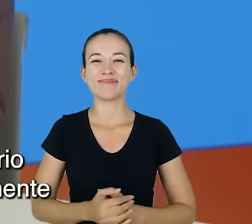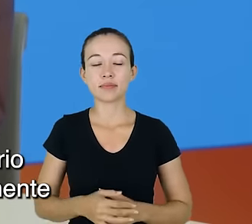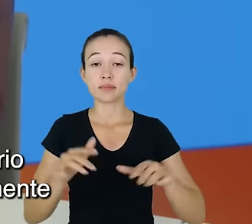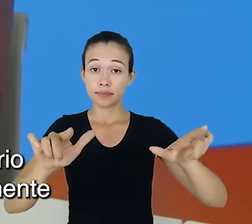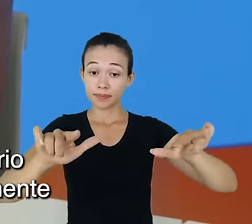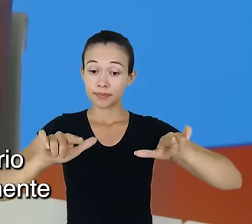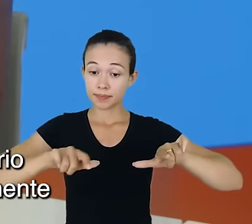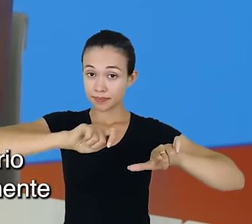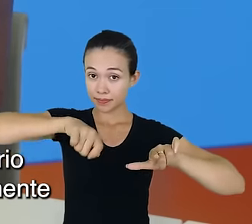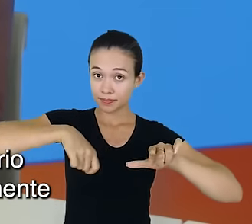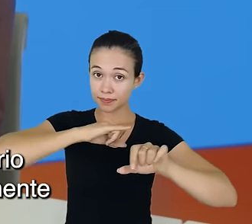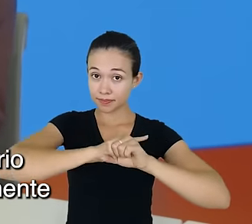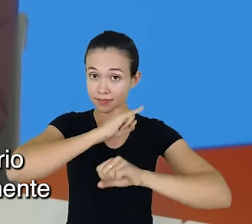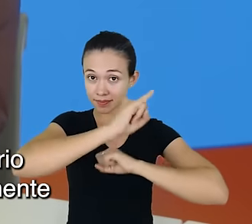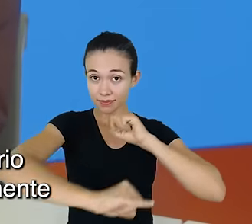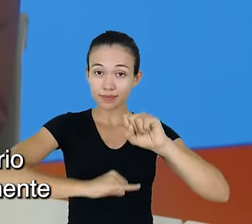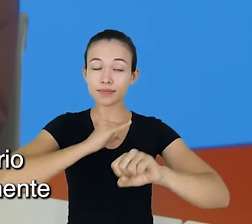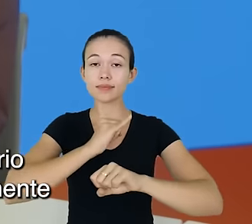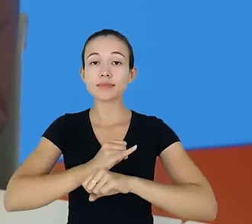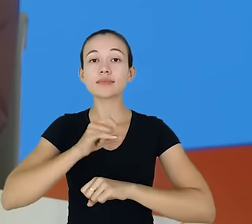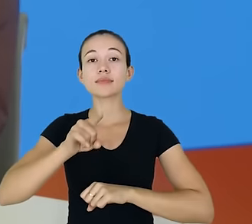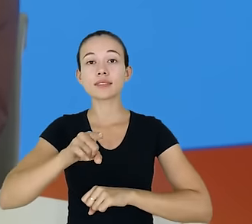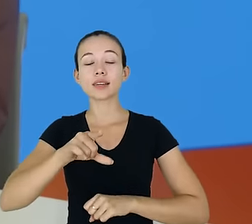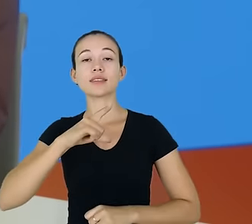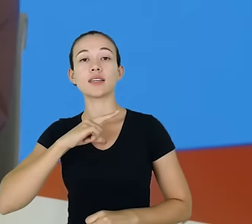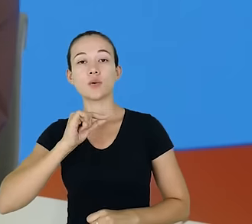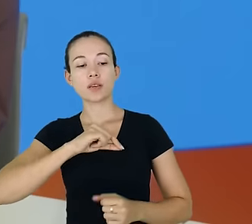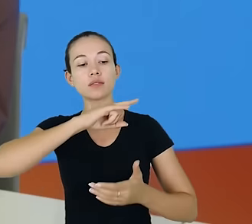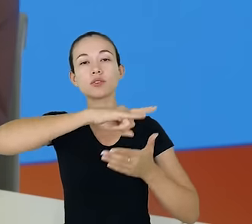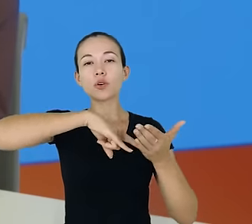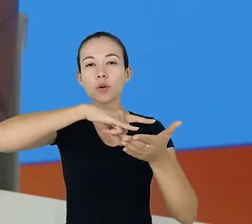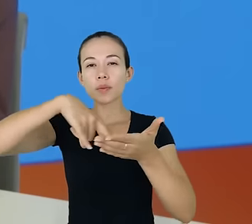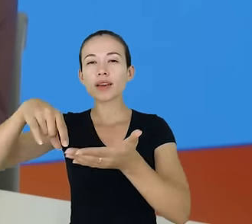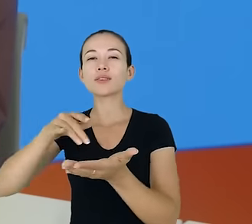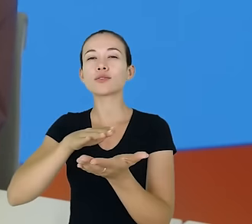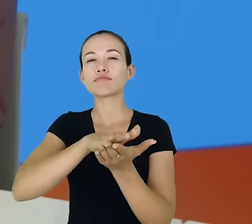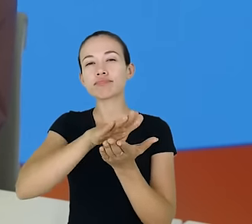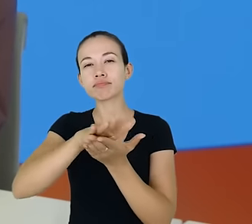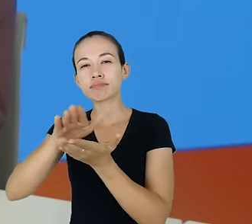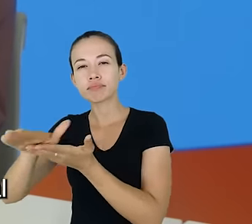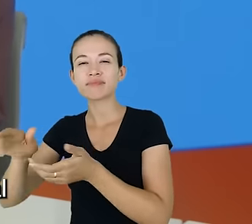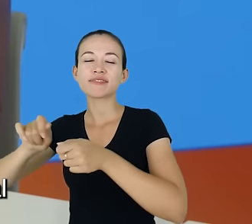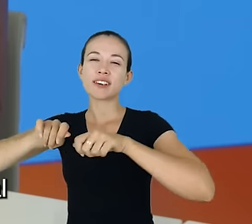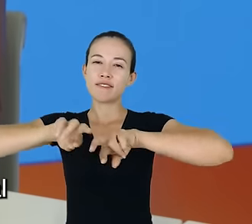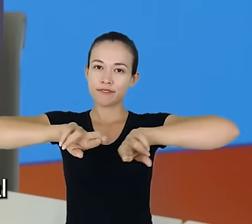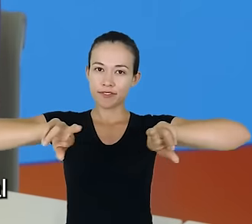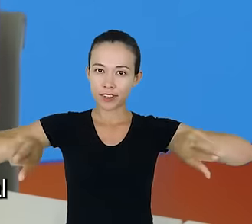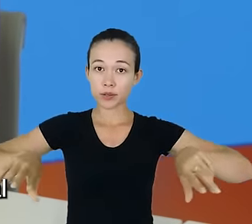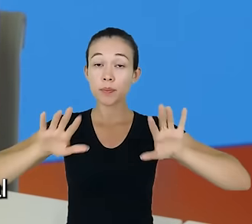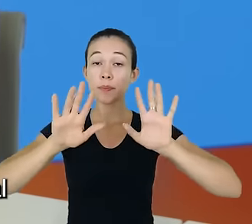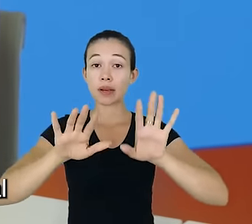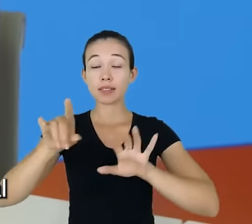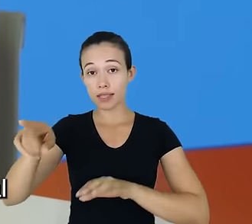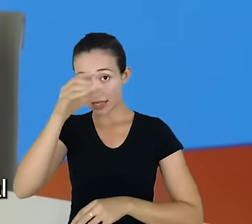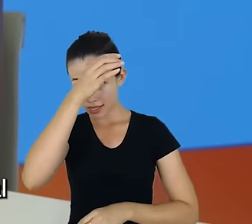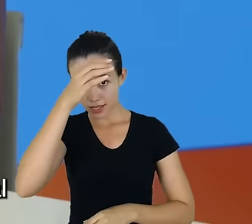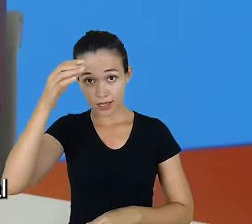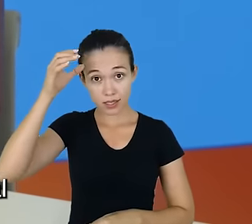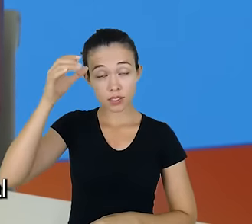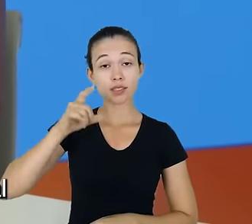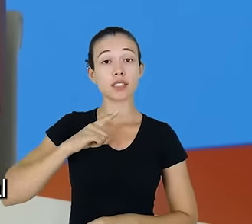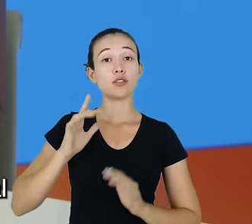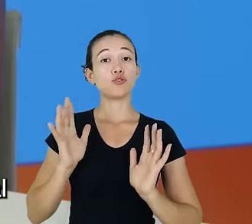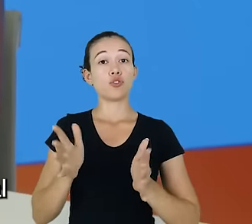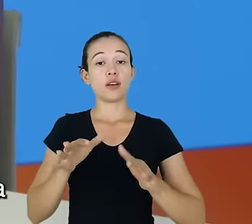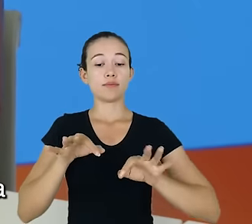necessário para emissão dos documentos indiretamente se o cliente já tiver esse esse esse programa né a gente vai